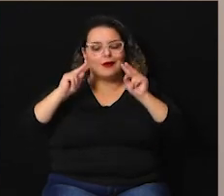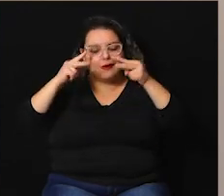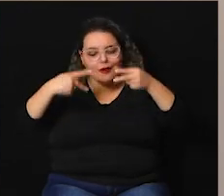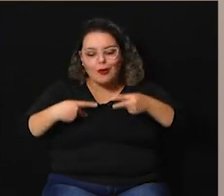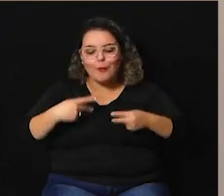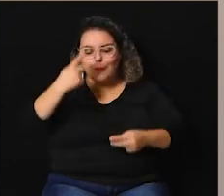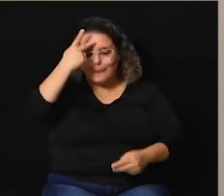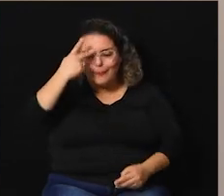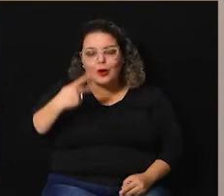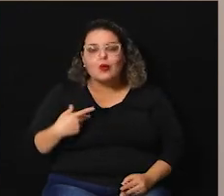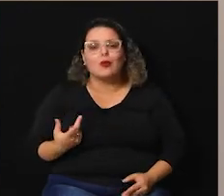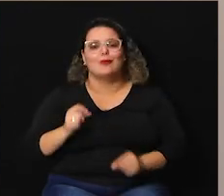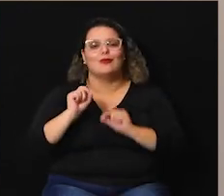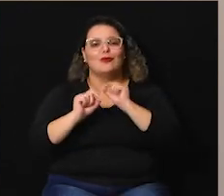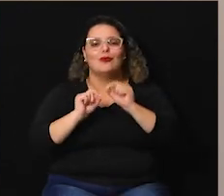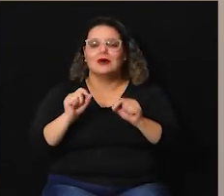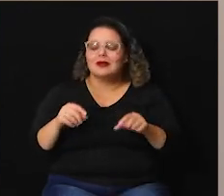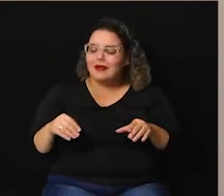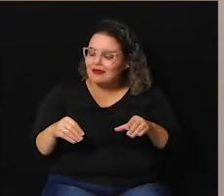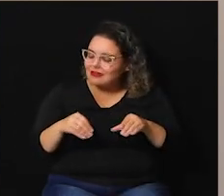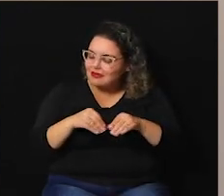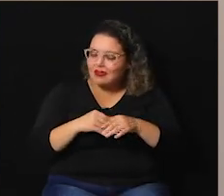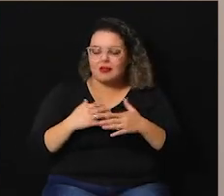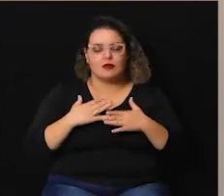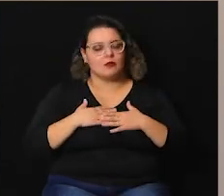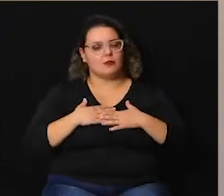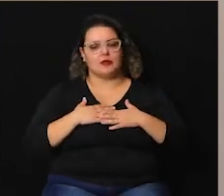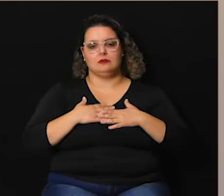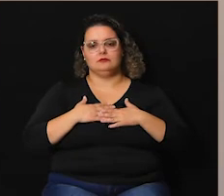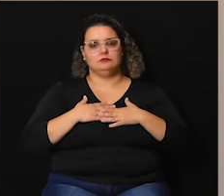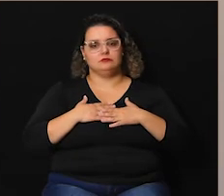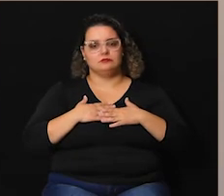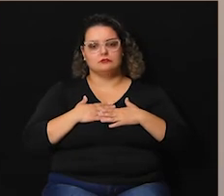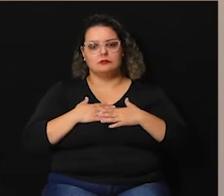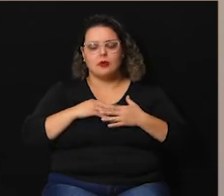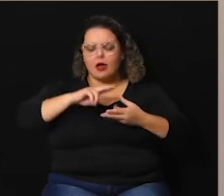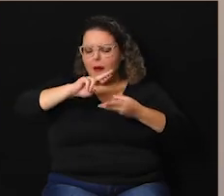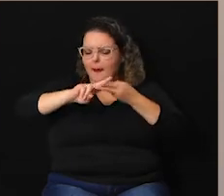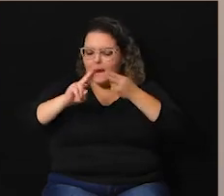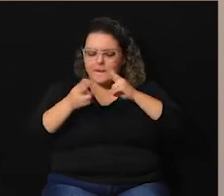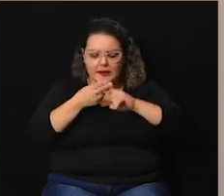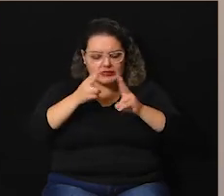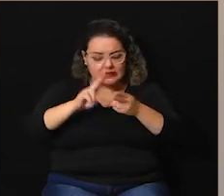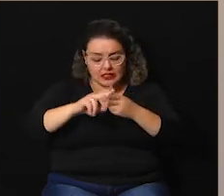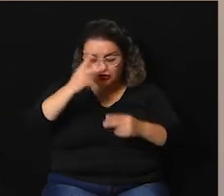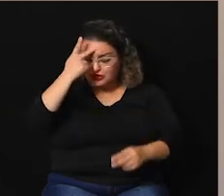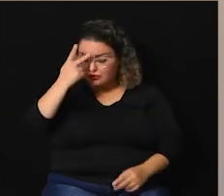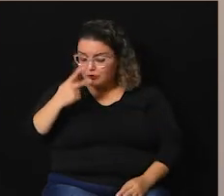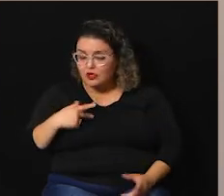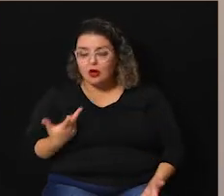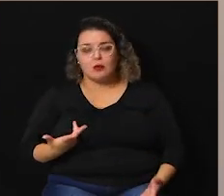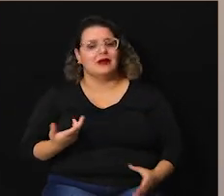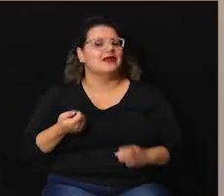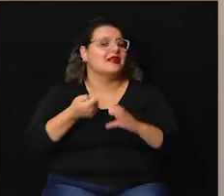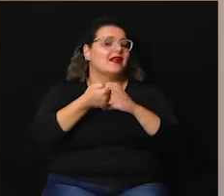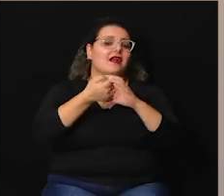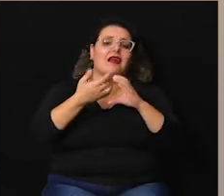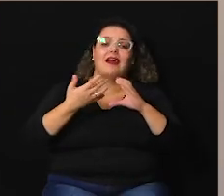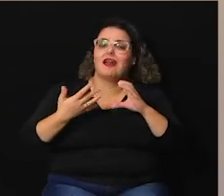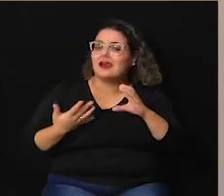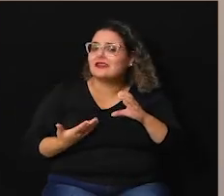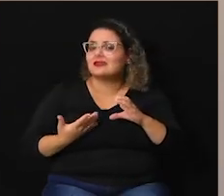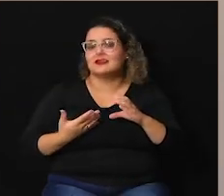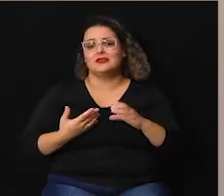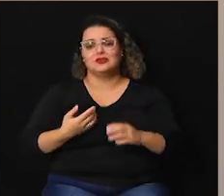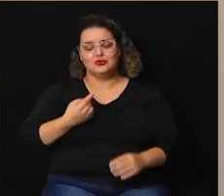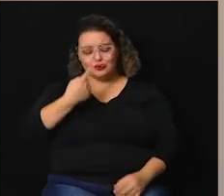fato constitui a minha personalidade, olhar para as nossas habilidades, olhar para características de